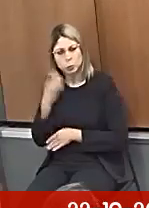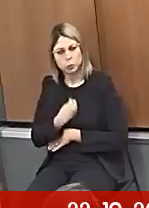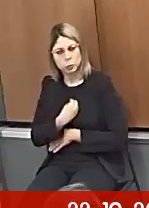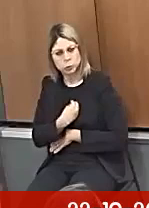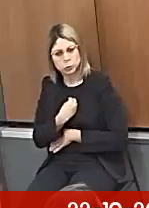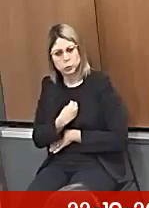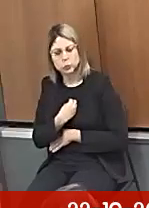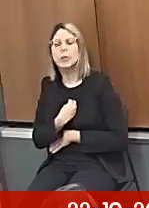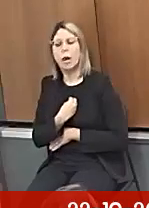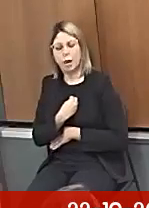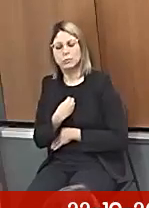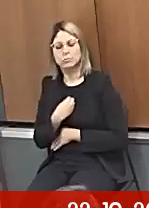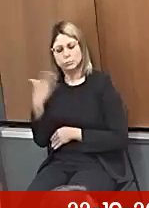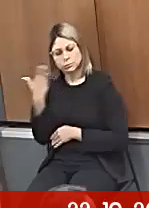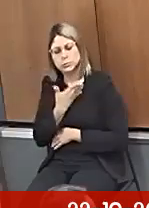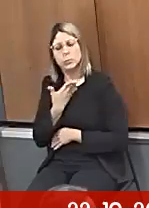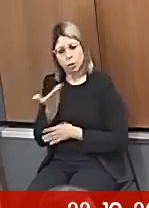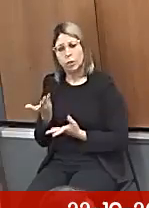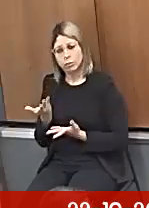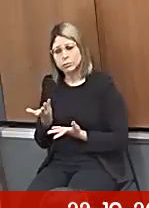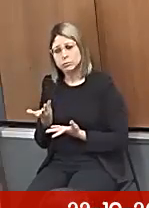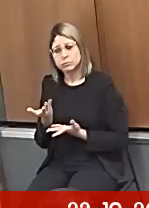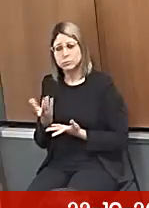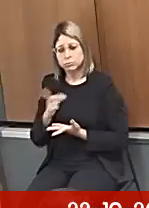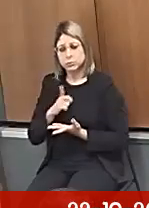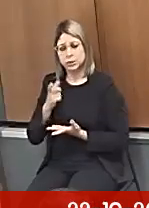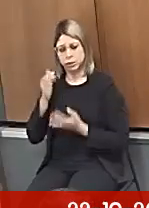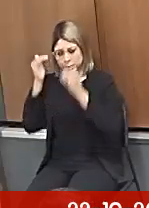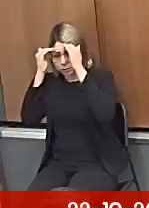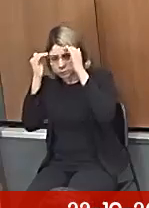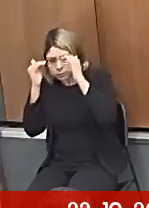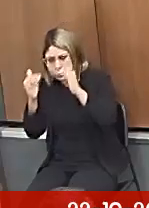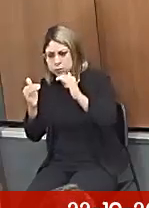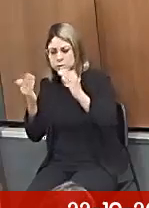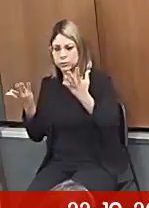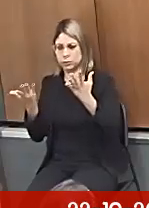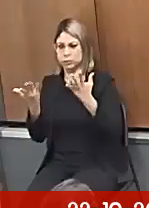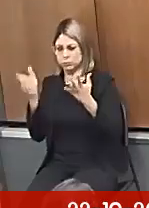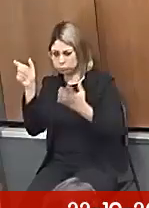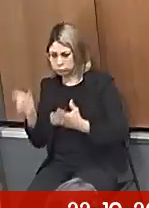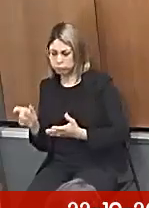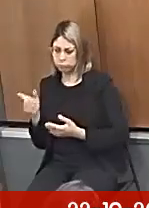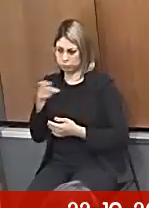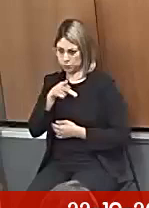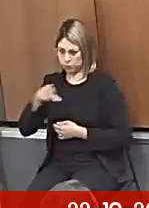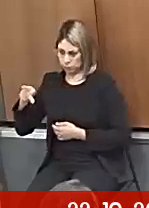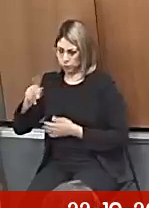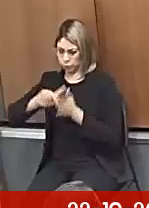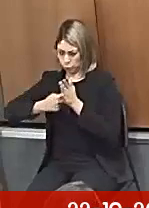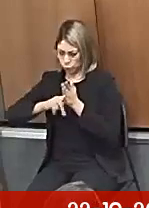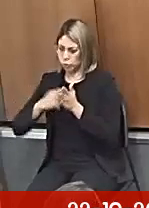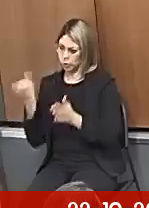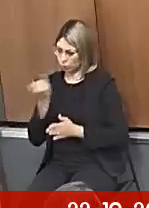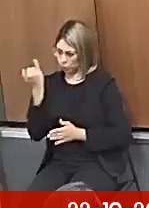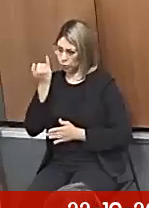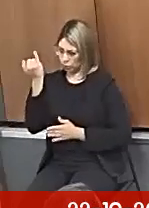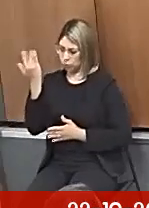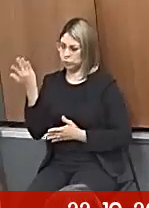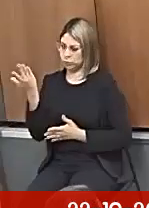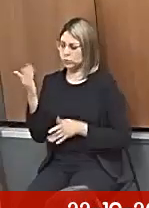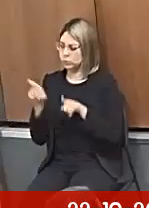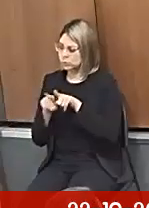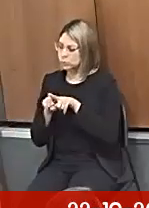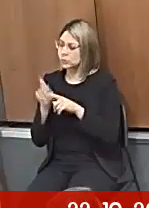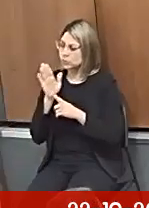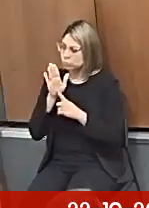participar, já demonstra toda, né, o seu respeito enquanto presidente desse órgão, desse sindicato tão importante, já